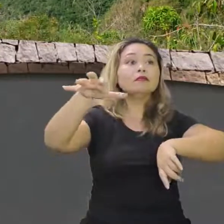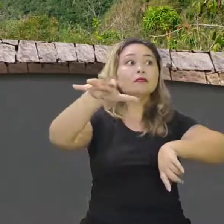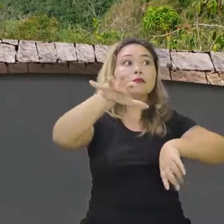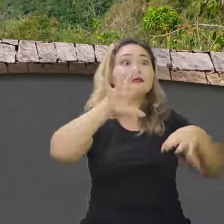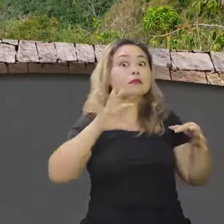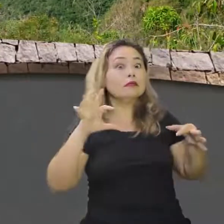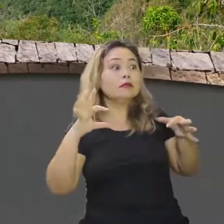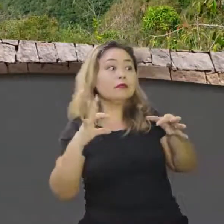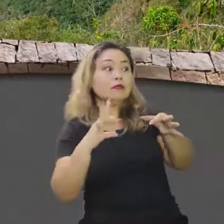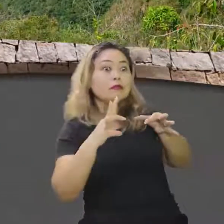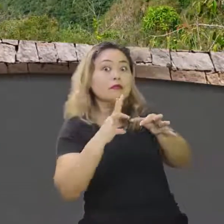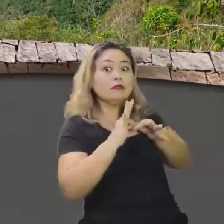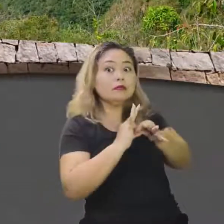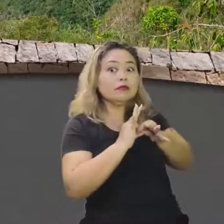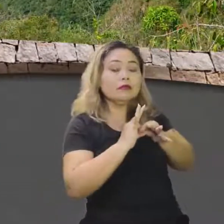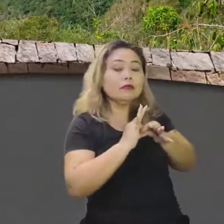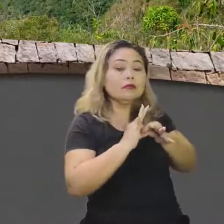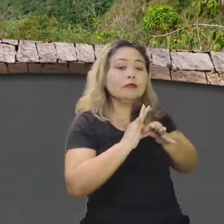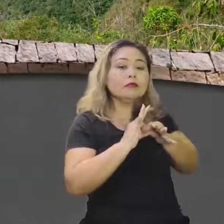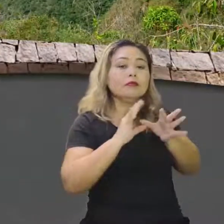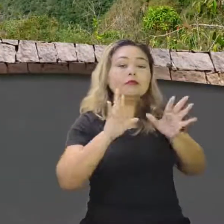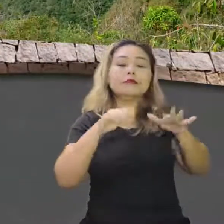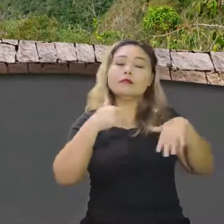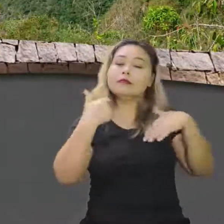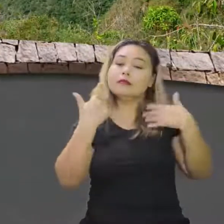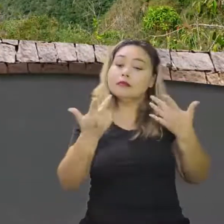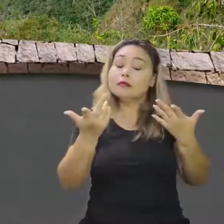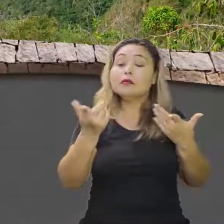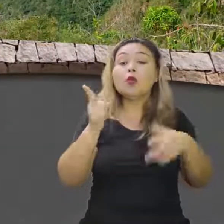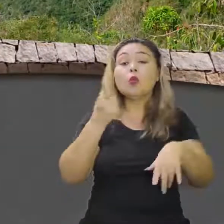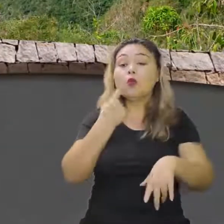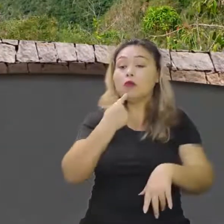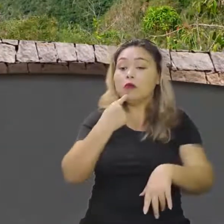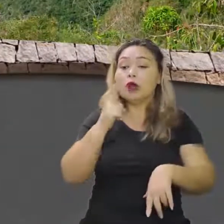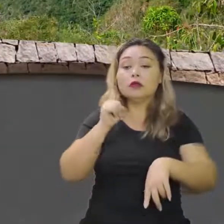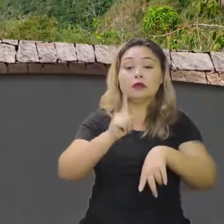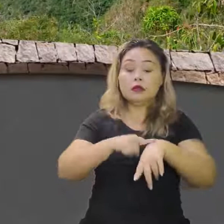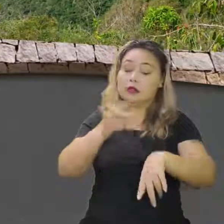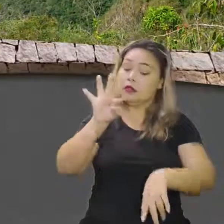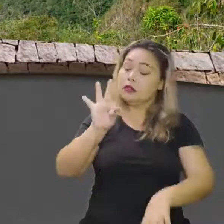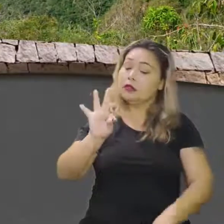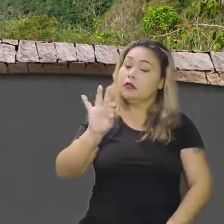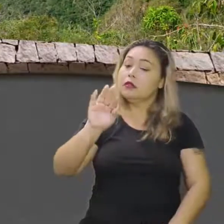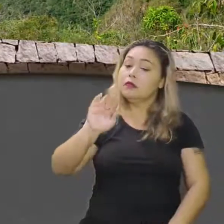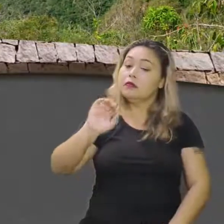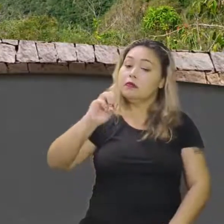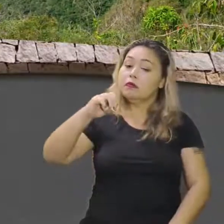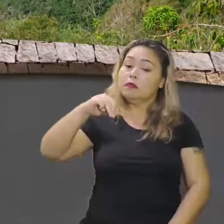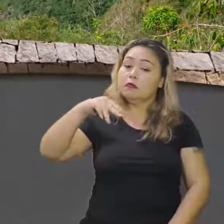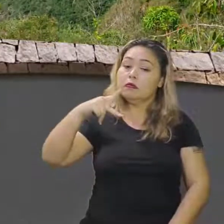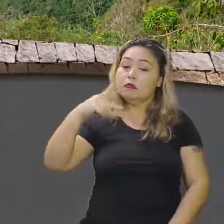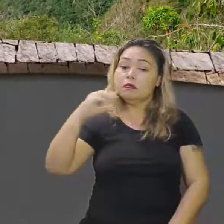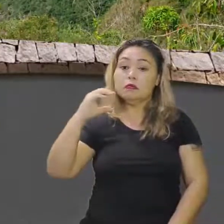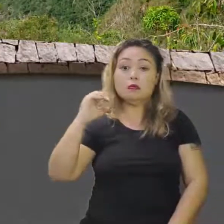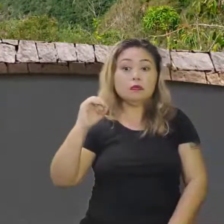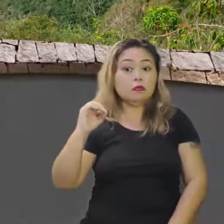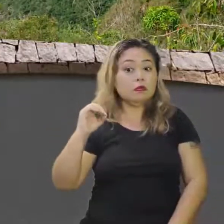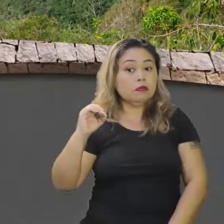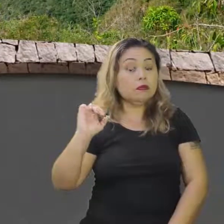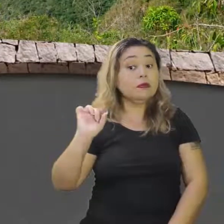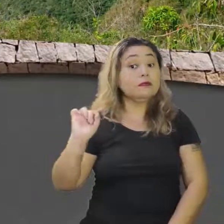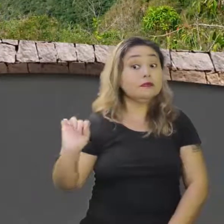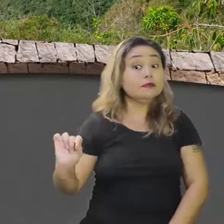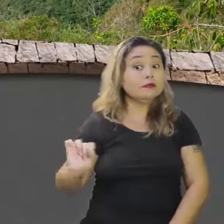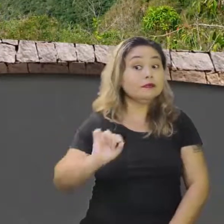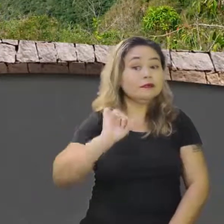espaço. E quando eu falo de tempo, eu estou falando de